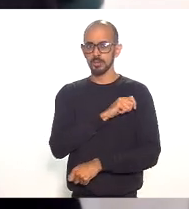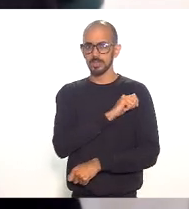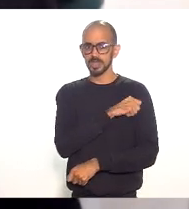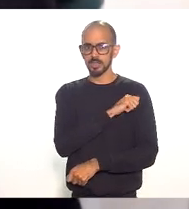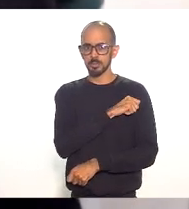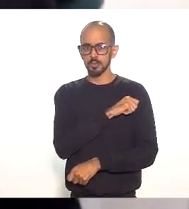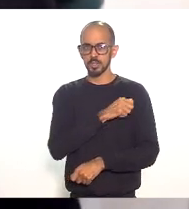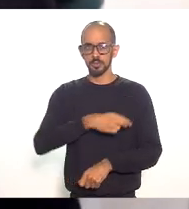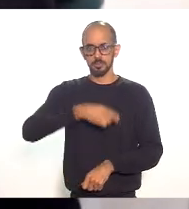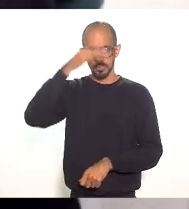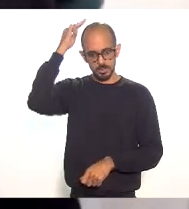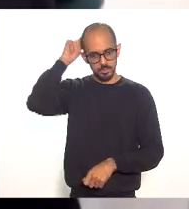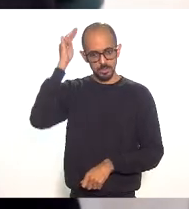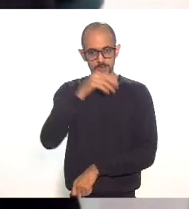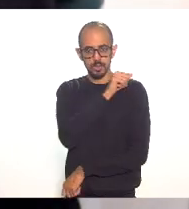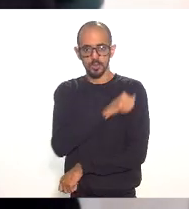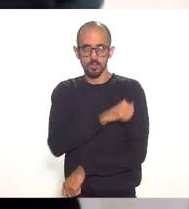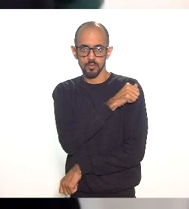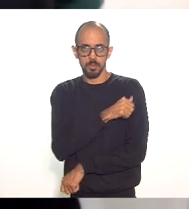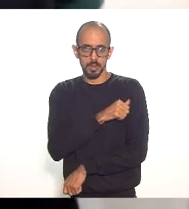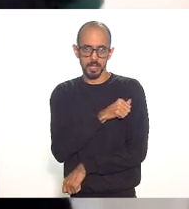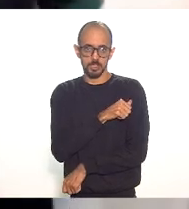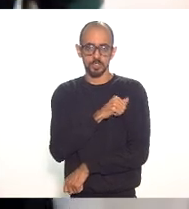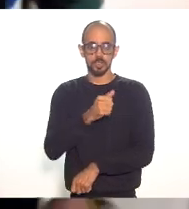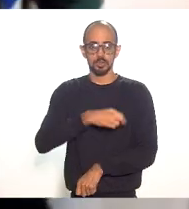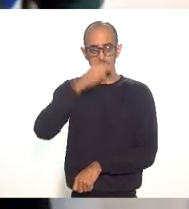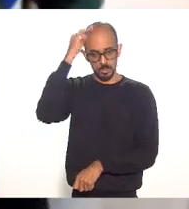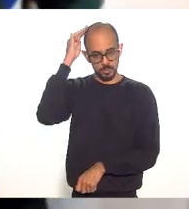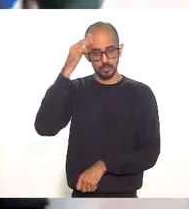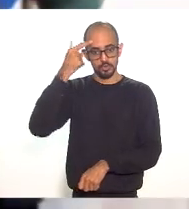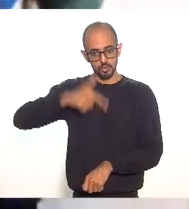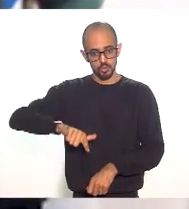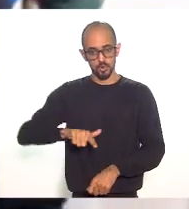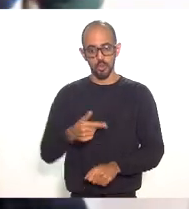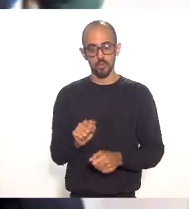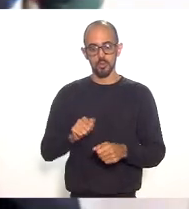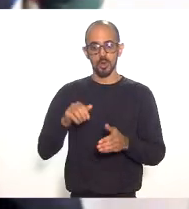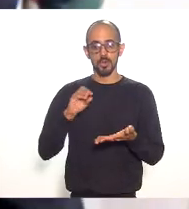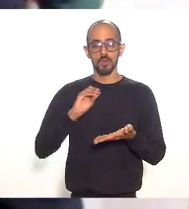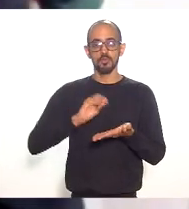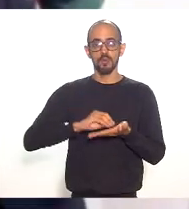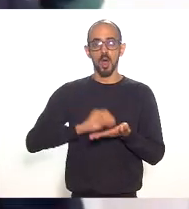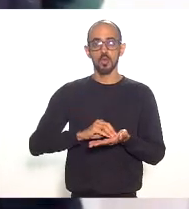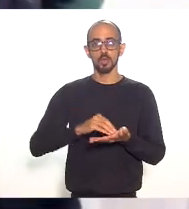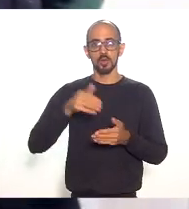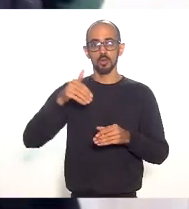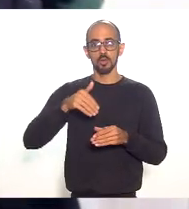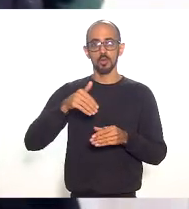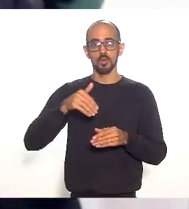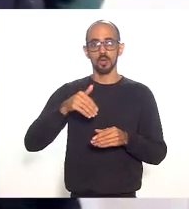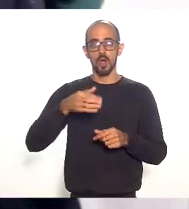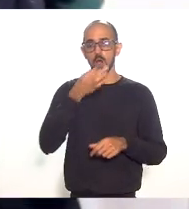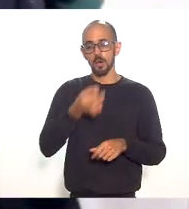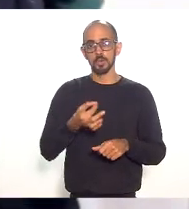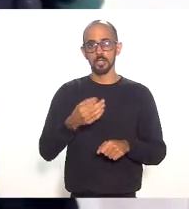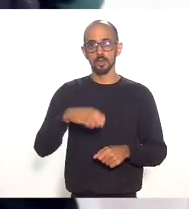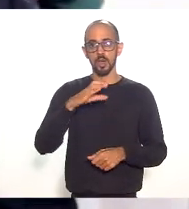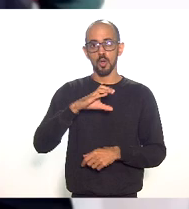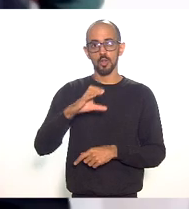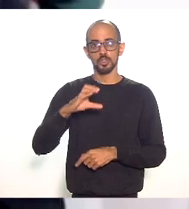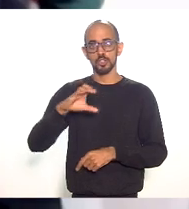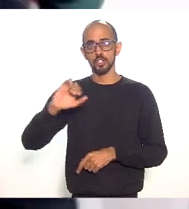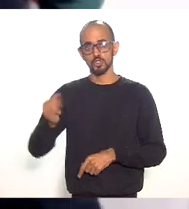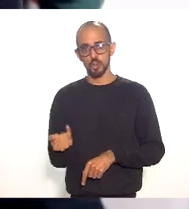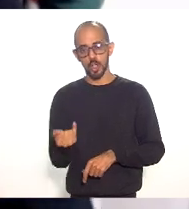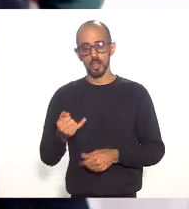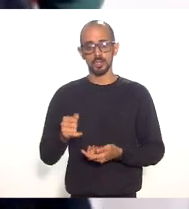Márcio Pacheco, enfermeira Rejane, deputado Márcio Pacheco novamente. Pendente pareceres das comissões de Constituição e Justiça, Saúde,